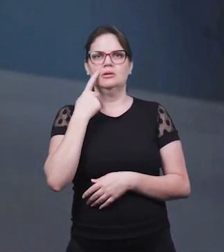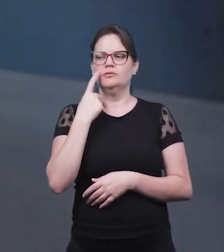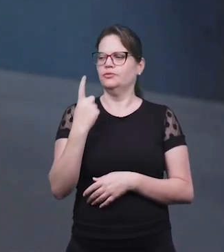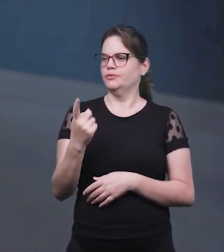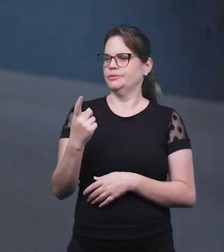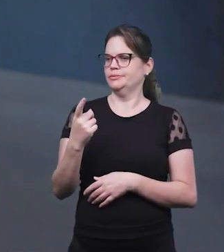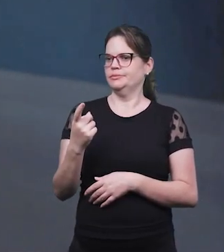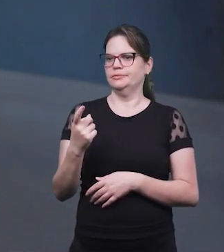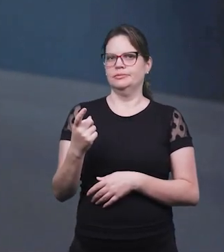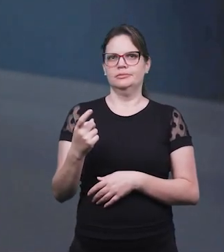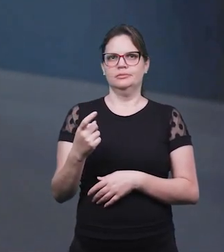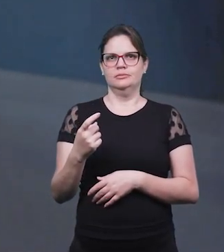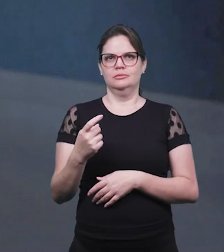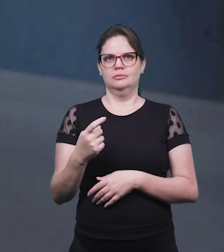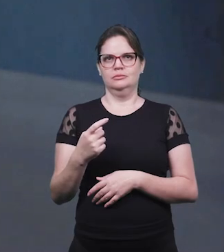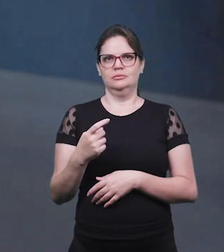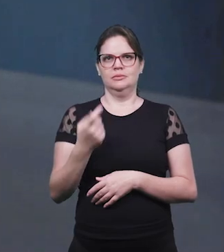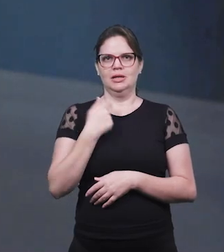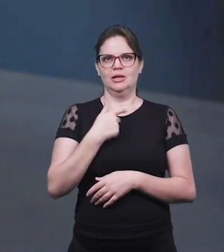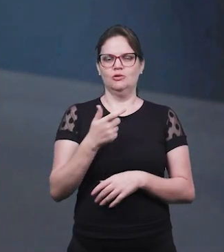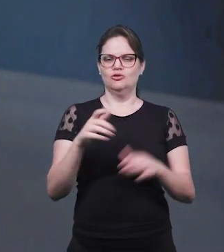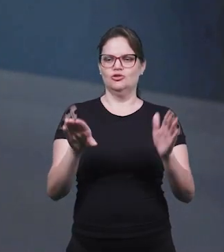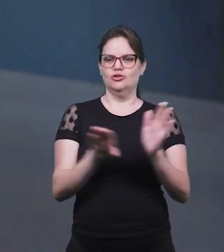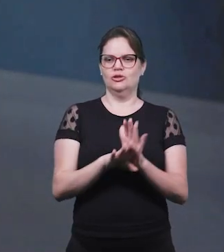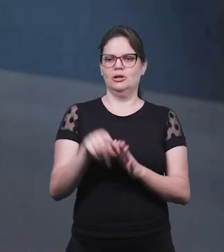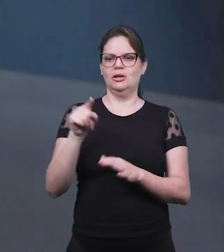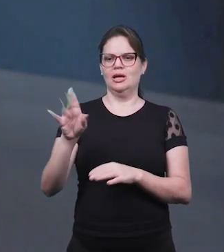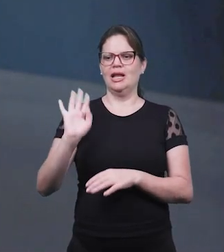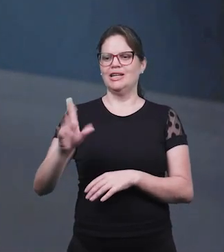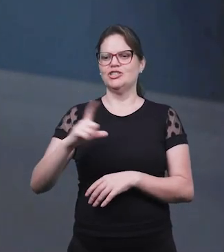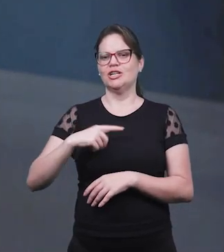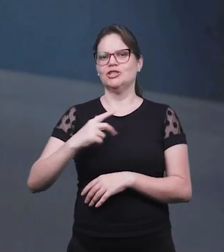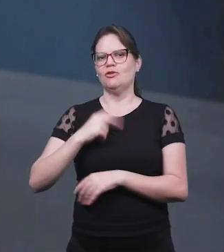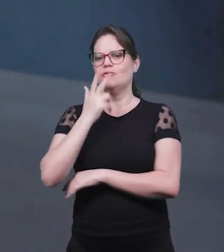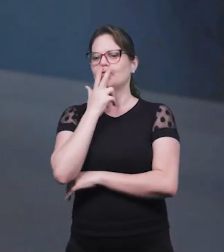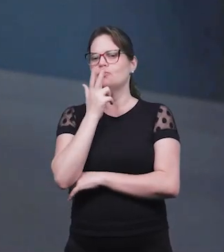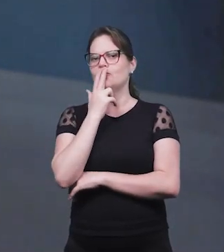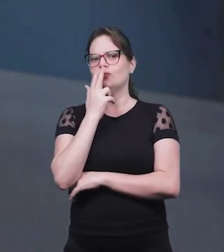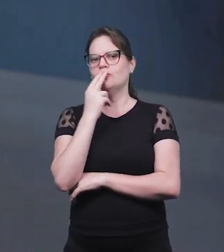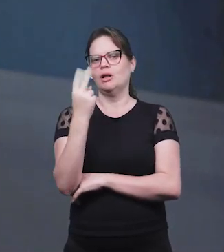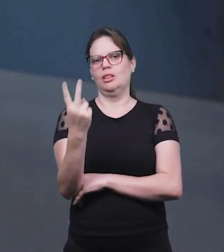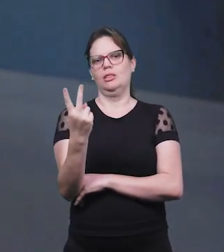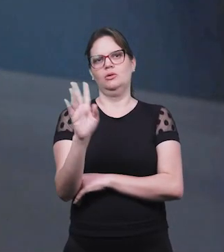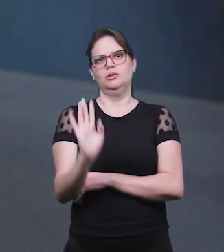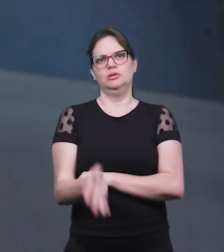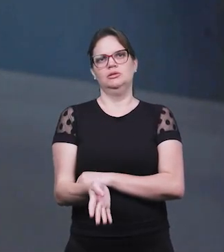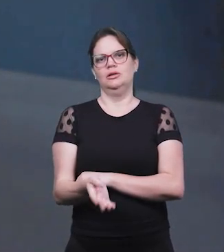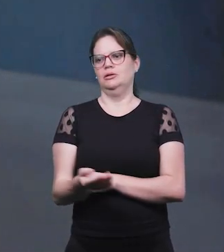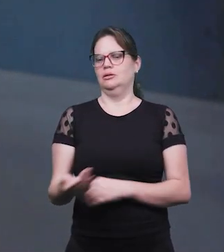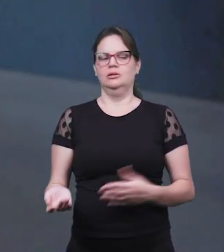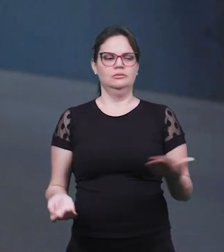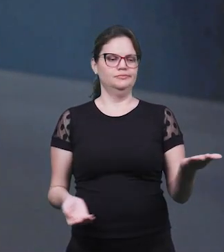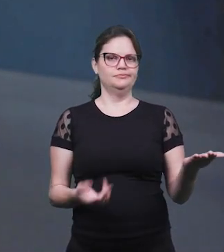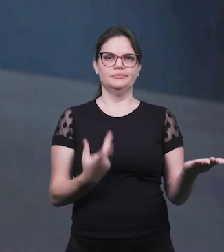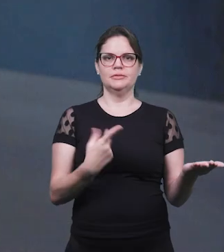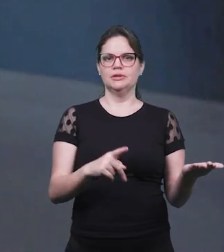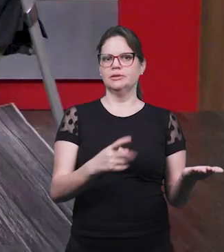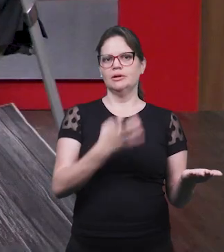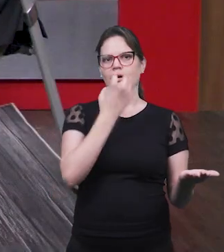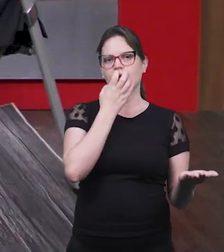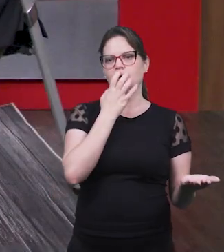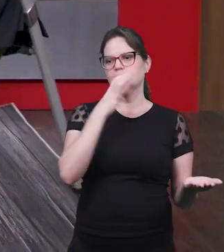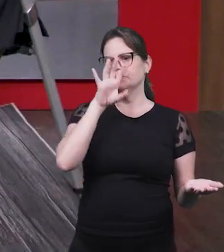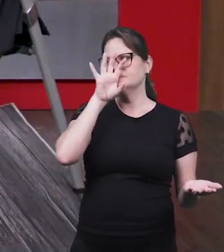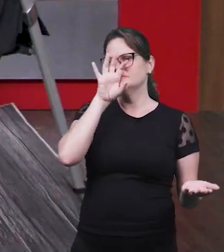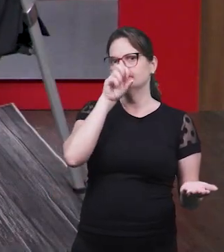que eu cheguei, ela já tinha ali acendido uns 2 cigarros. Então, ele